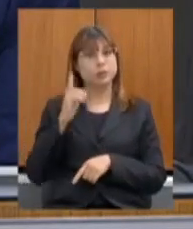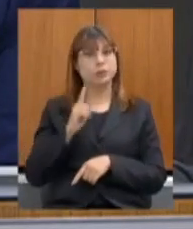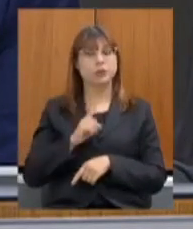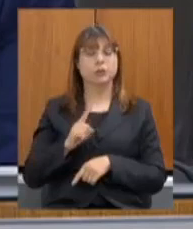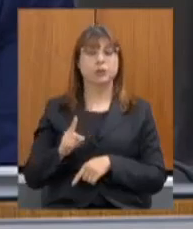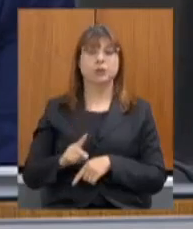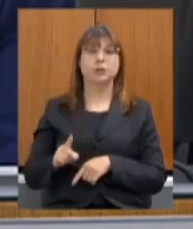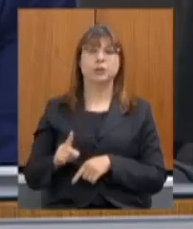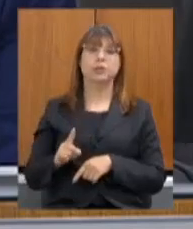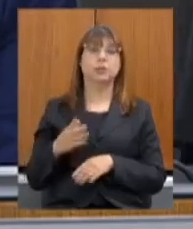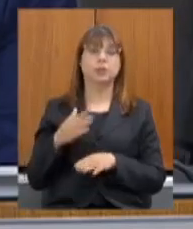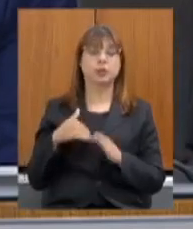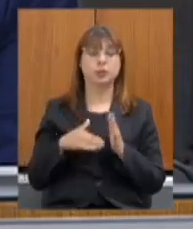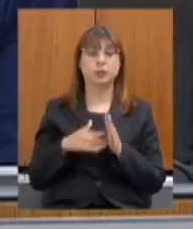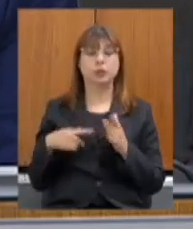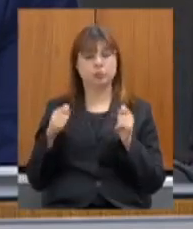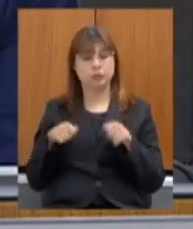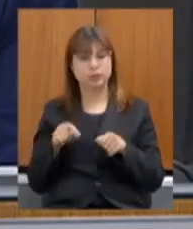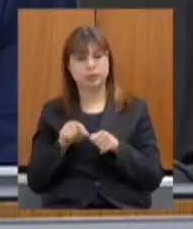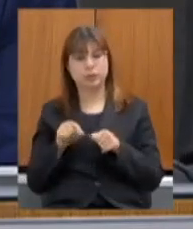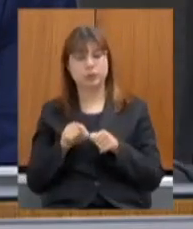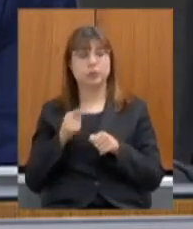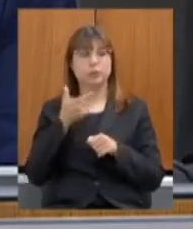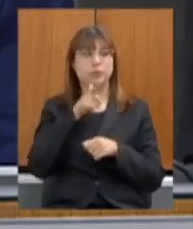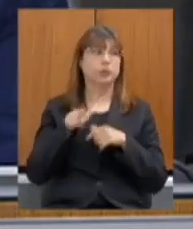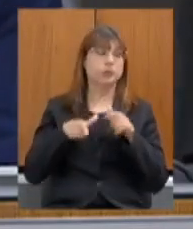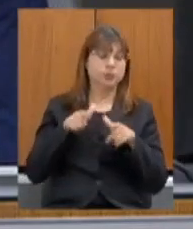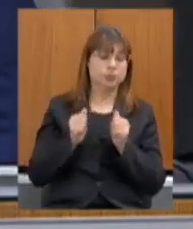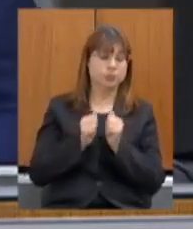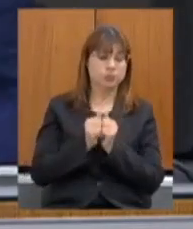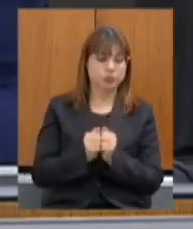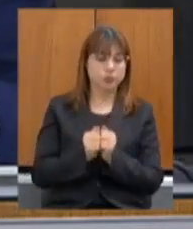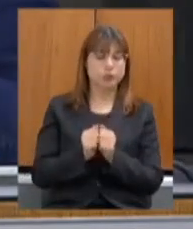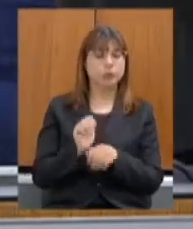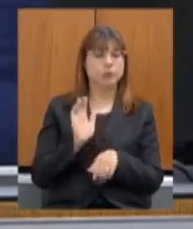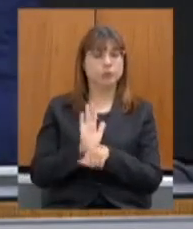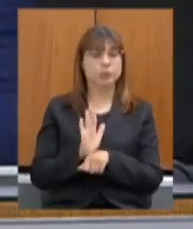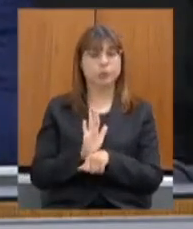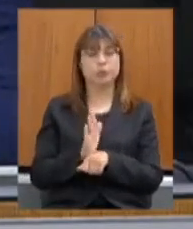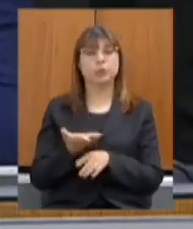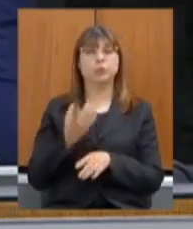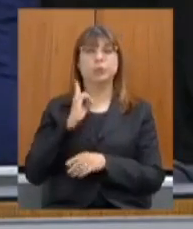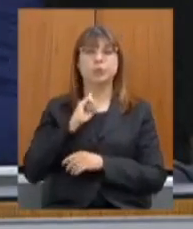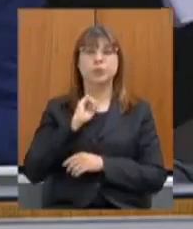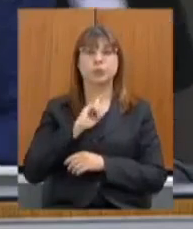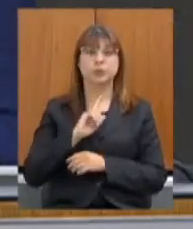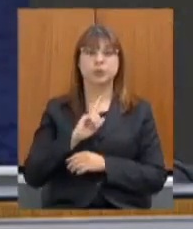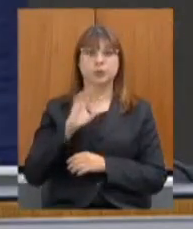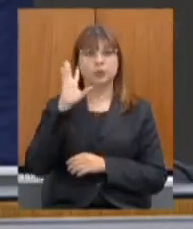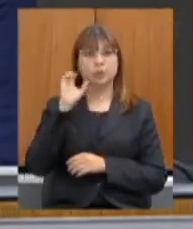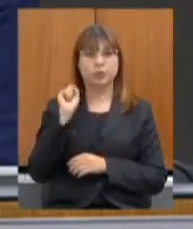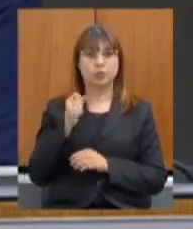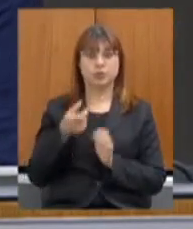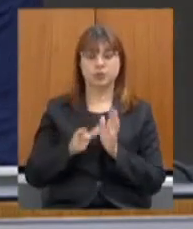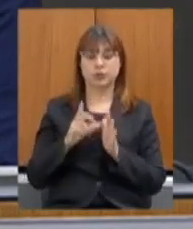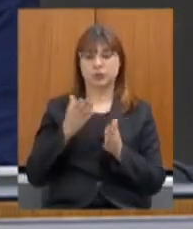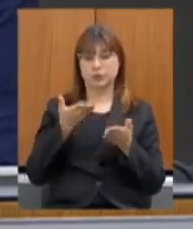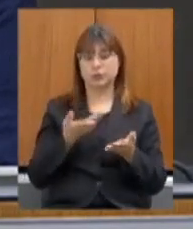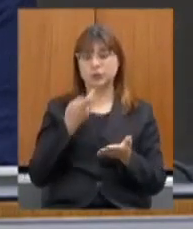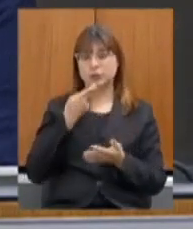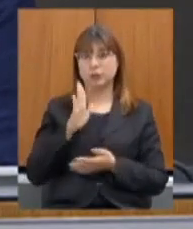Governo que tiver ao nosso alcance para continuarmos trabalhando juntos pelo bem de Minas Gerais. Acho que, já que o senhor ponderou,